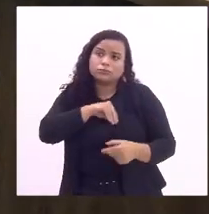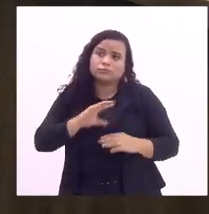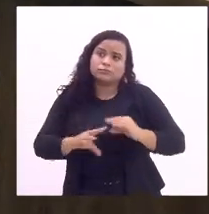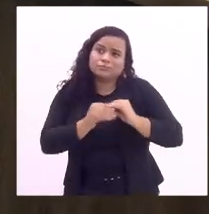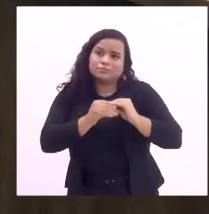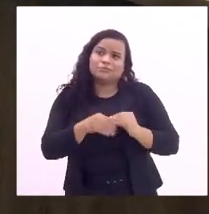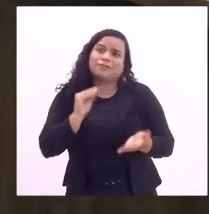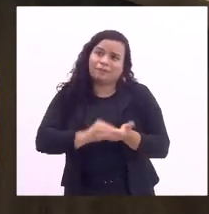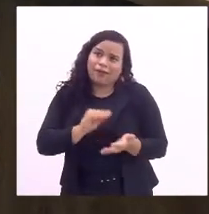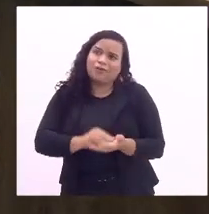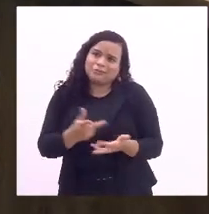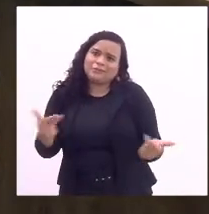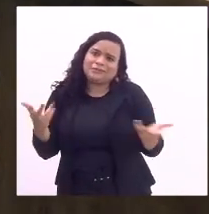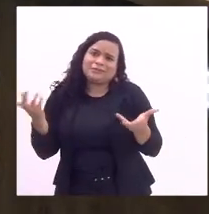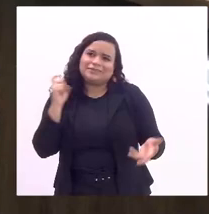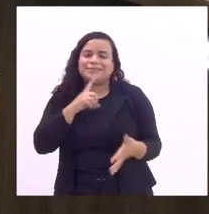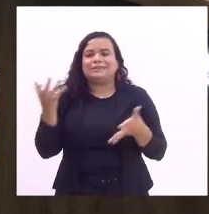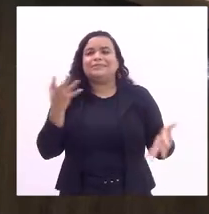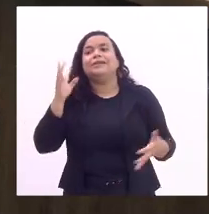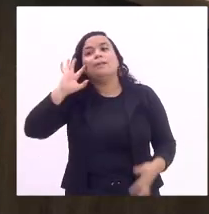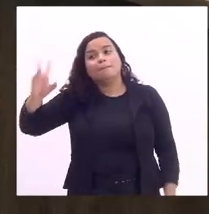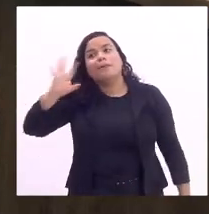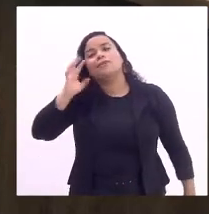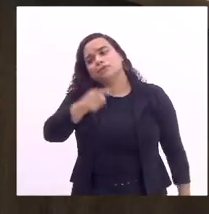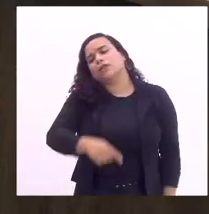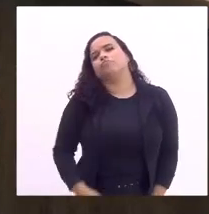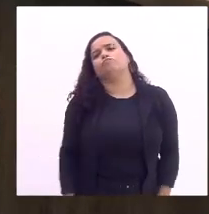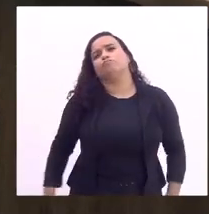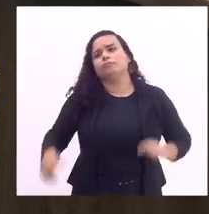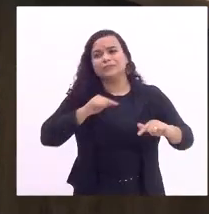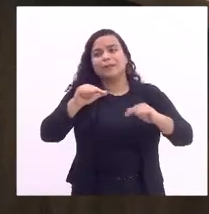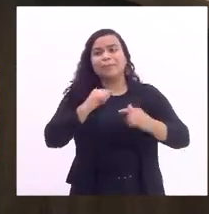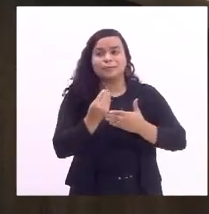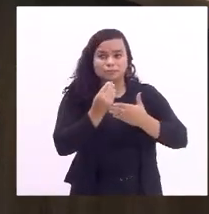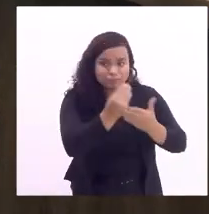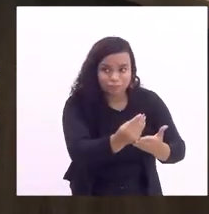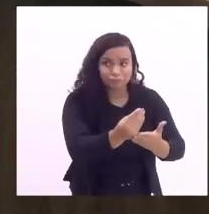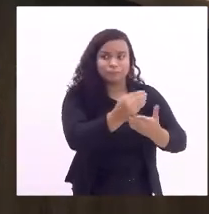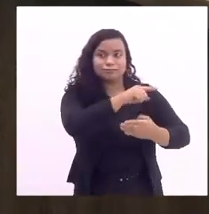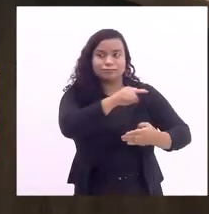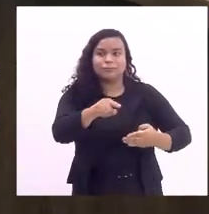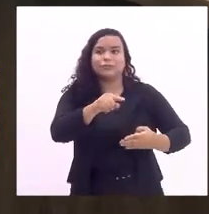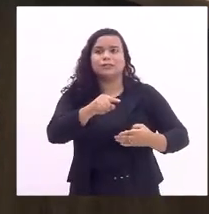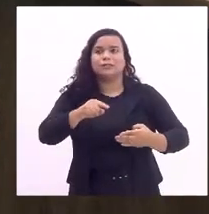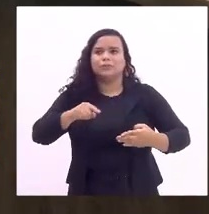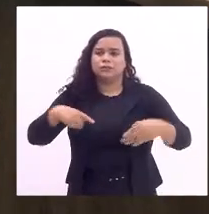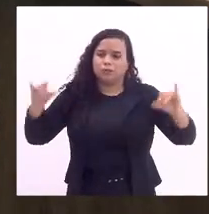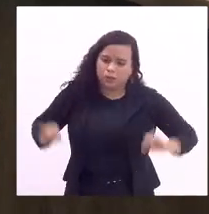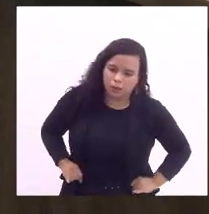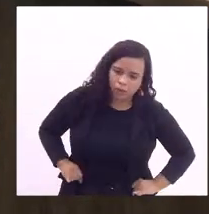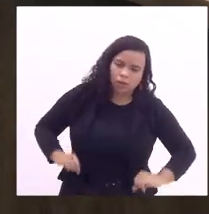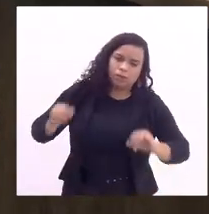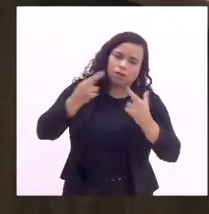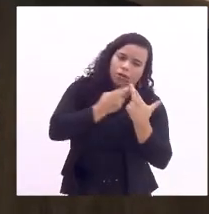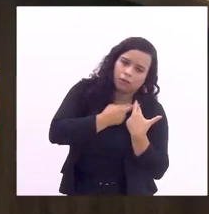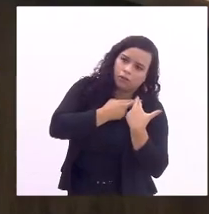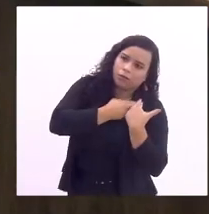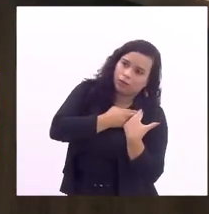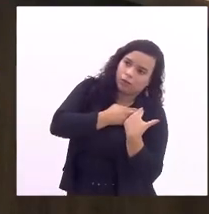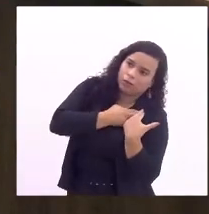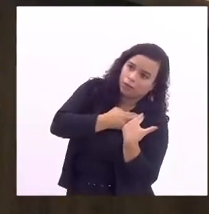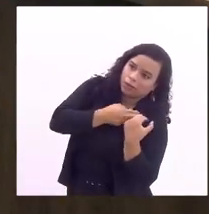caramba, né? Mas vamos pensar nisso para o trabalhador não ser aquele que vem trazendo